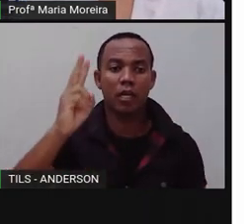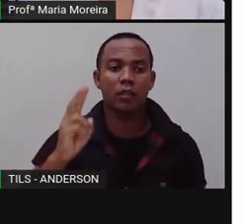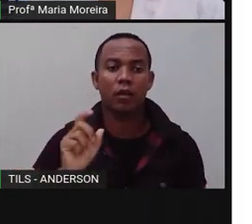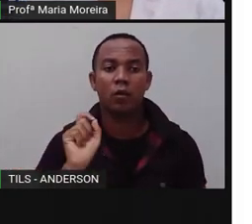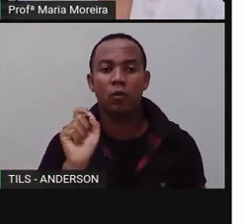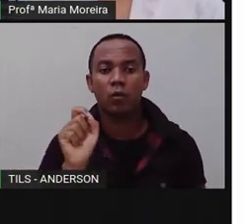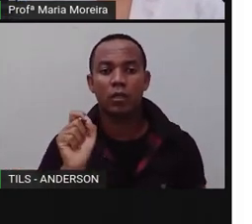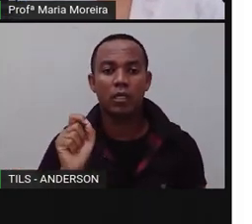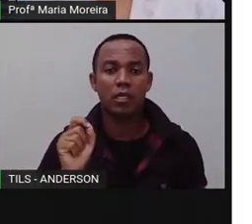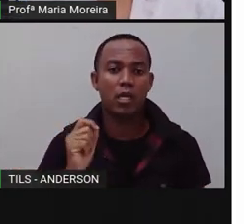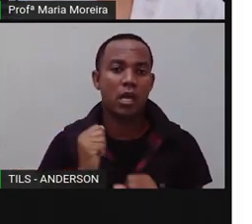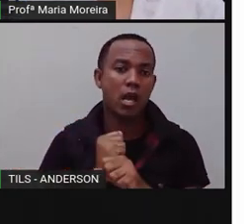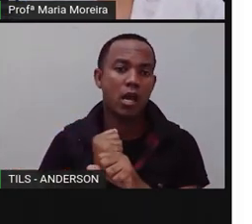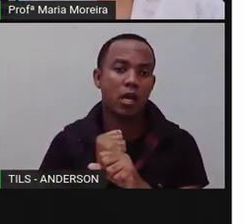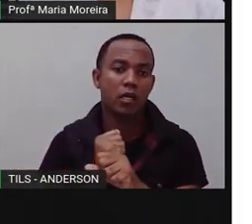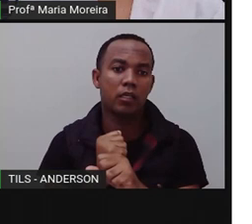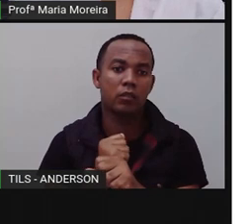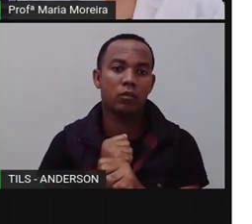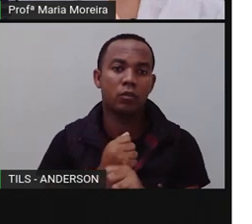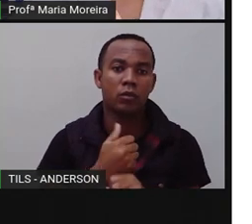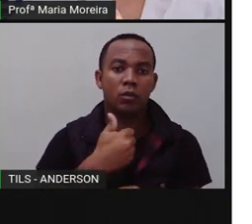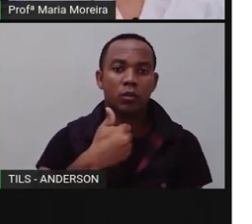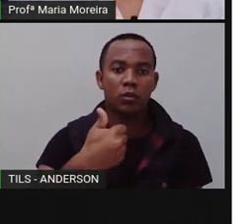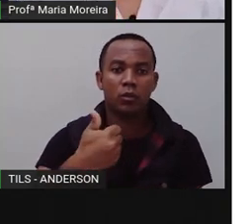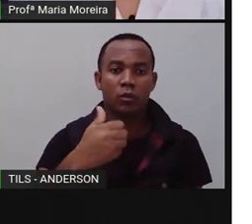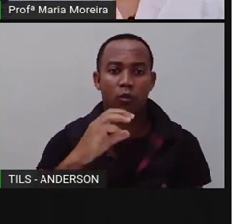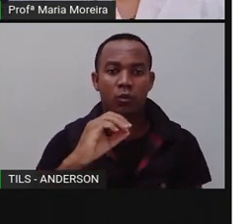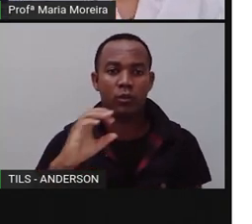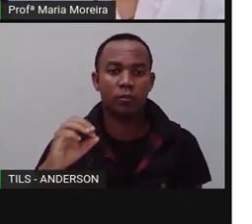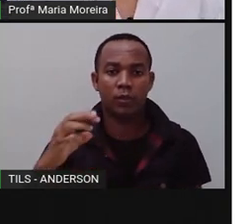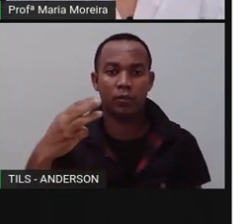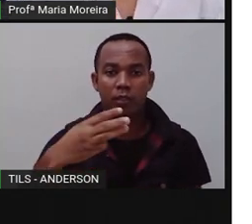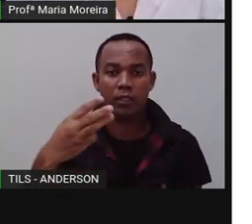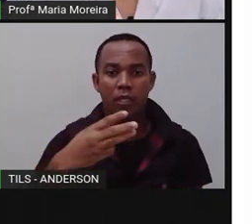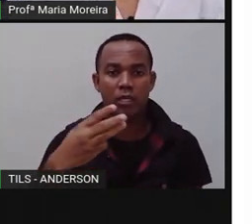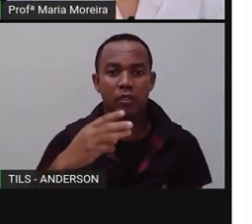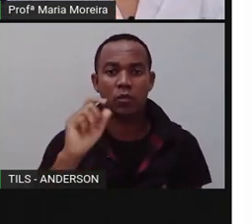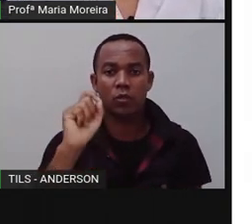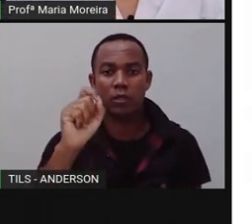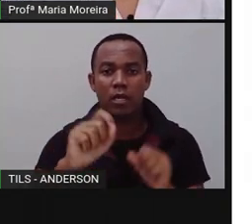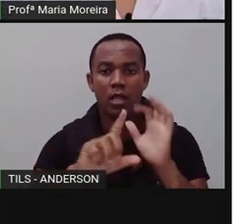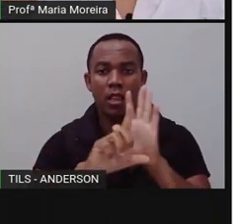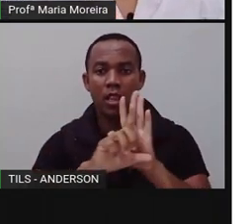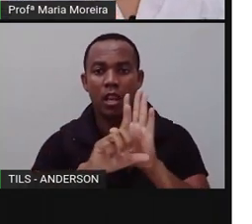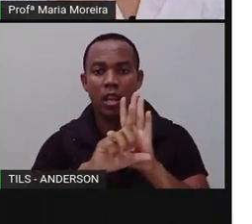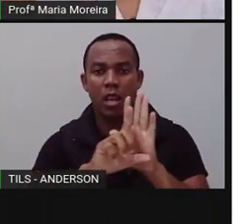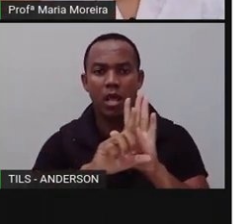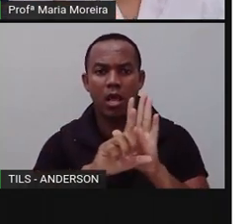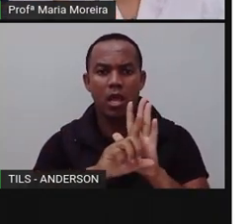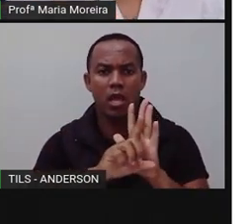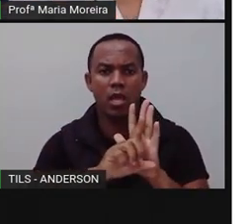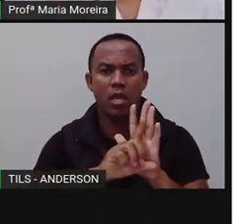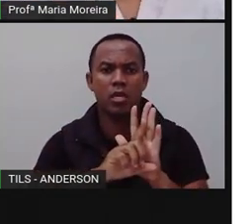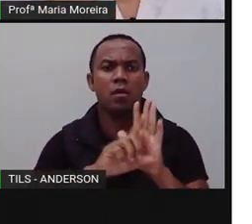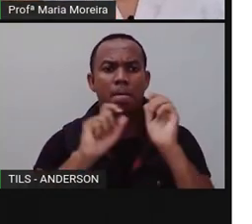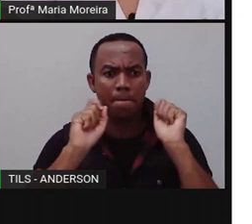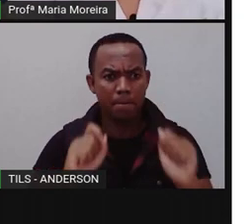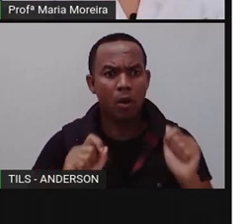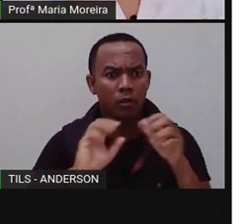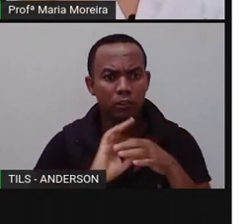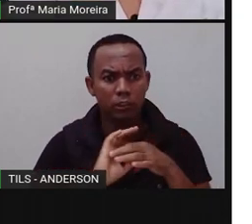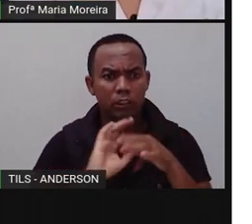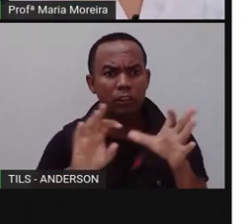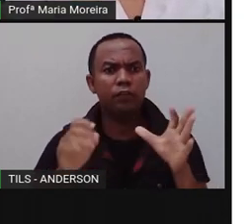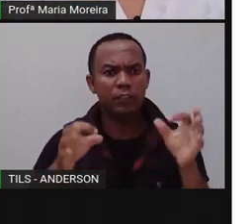Até que em 2003 é promulgada, palavra bonita, né? A lei que diz assim, ó, promulgada, agora pode, agora